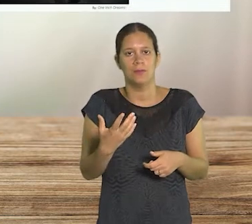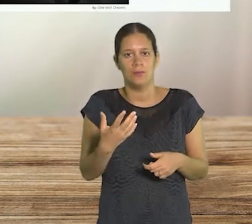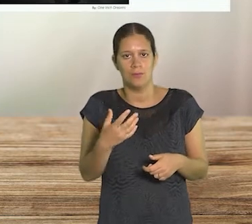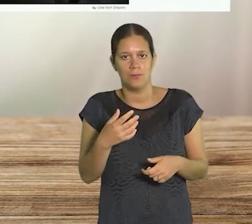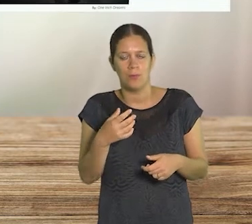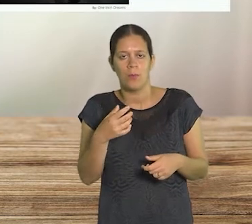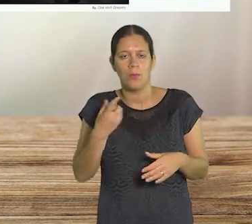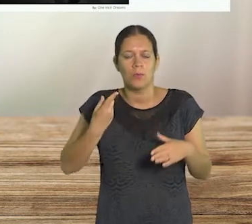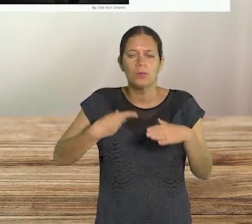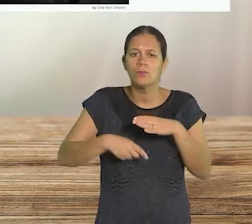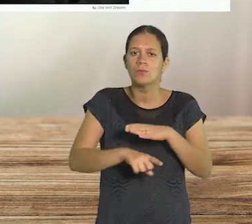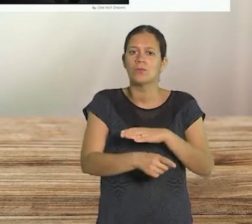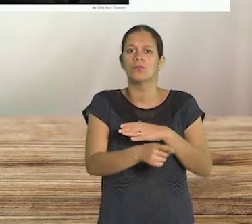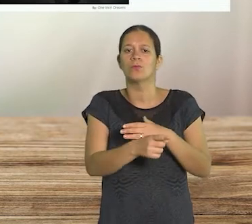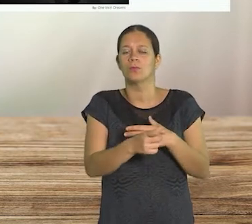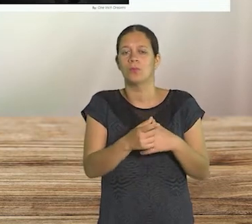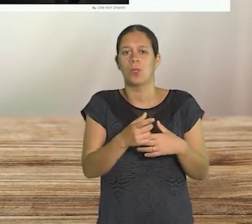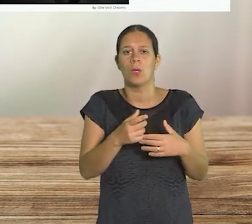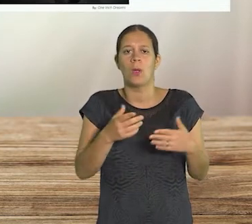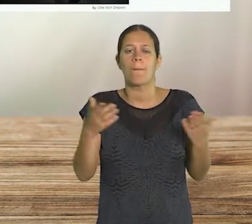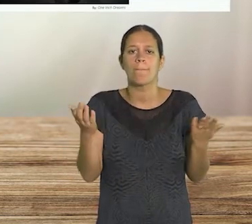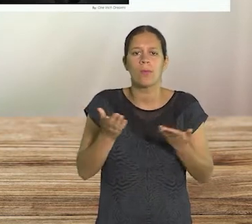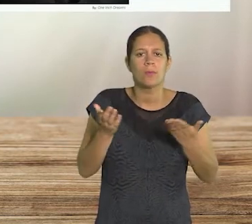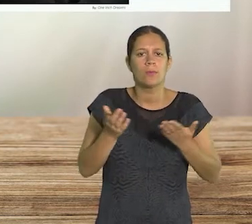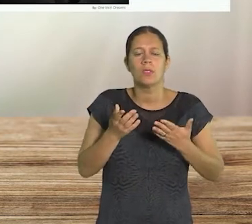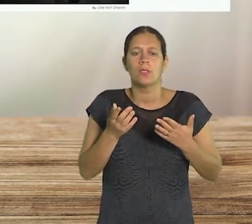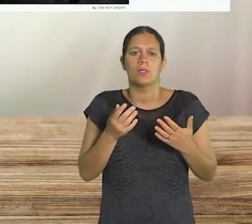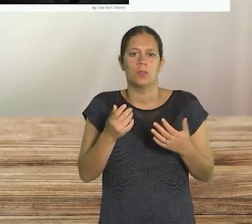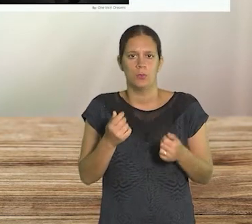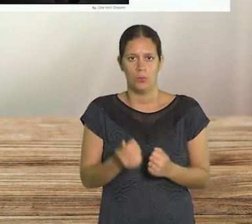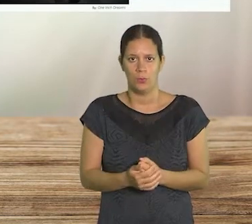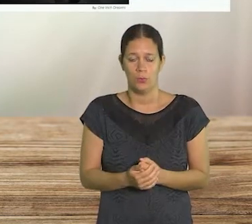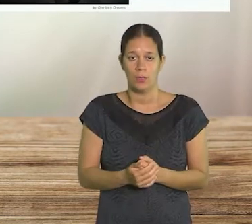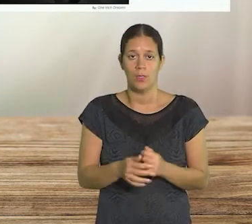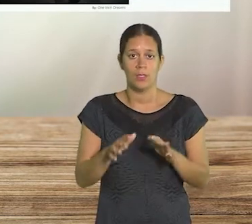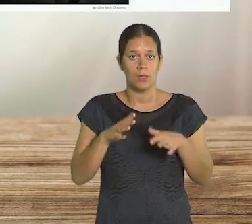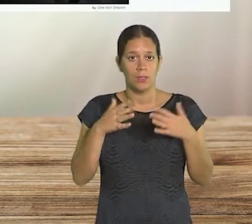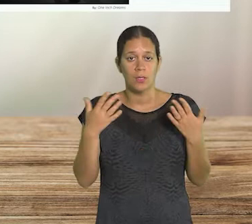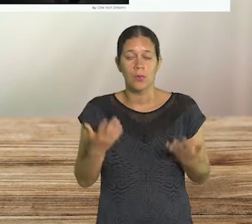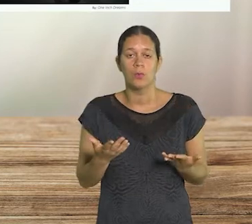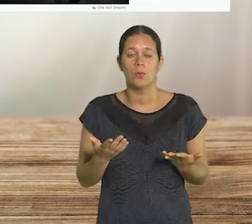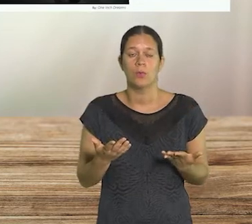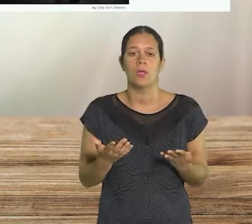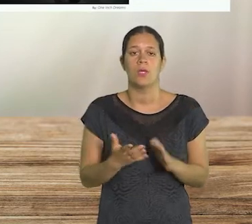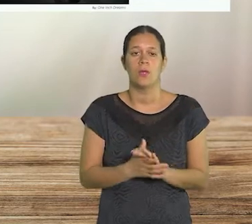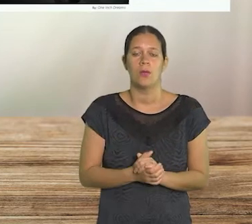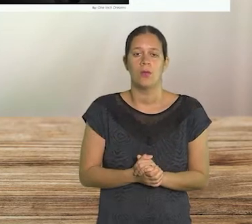das alturas, seu mais profundo momento de concentração e contemplação. Então,